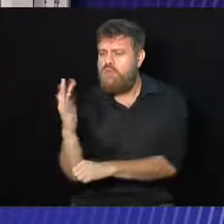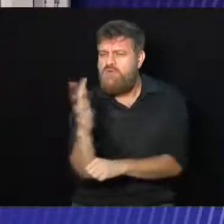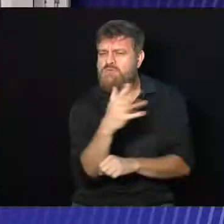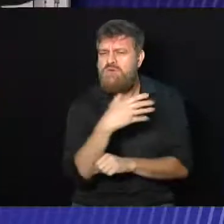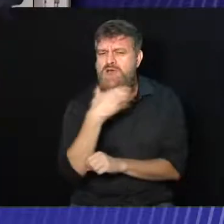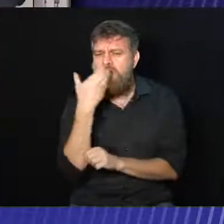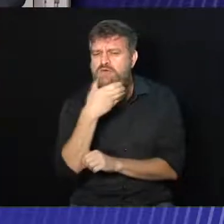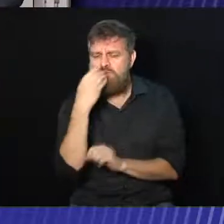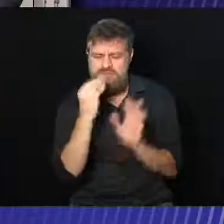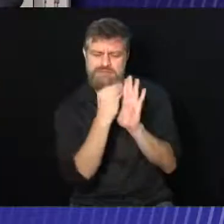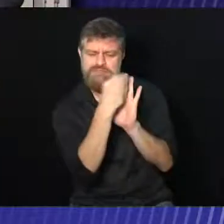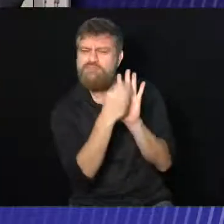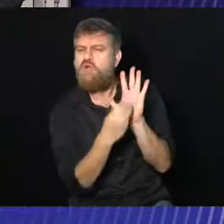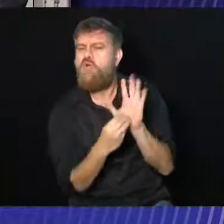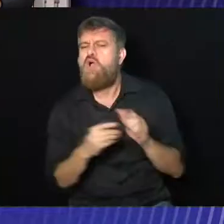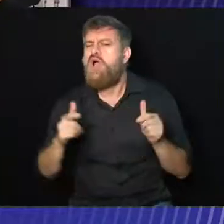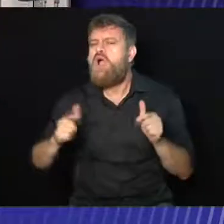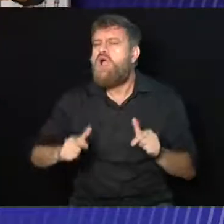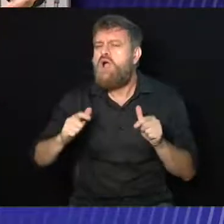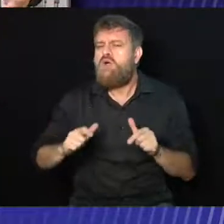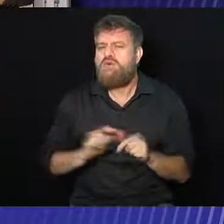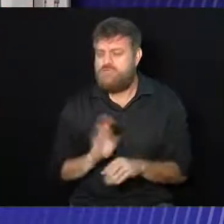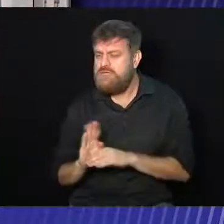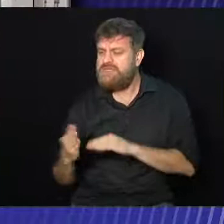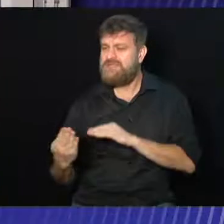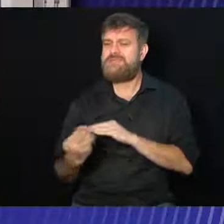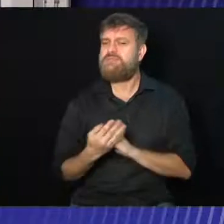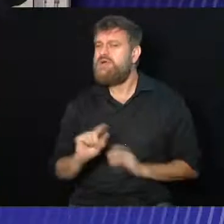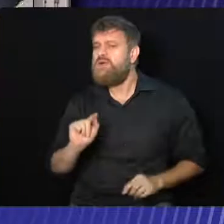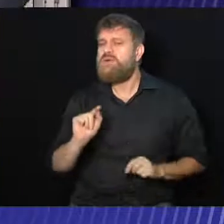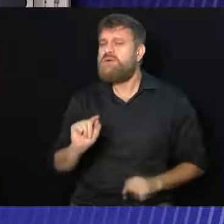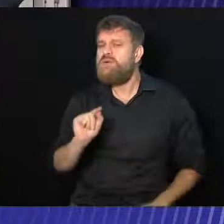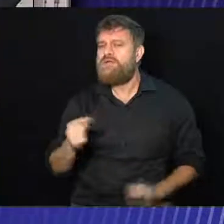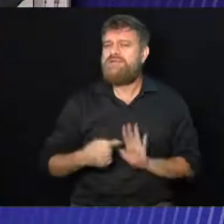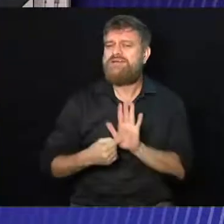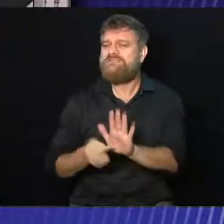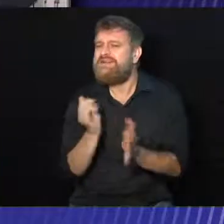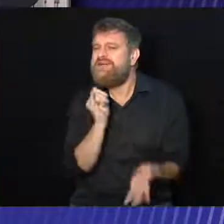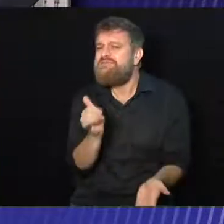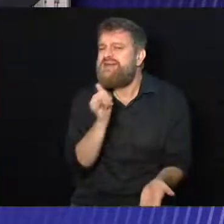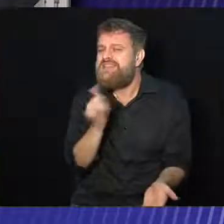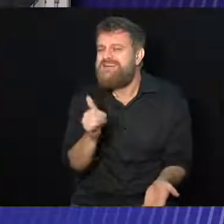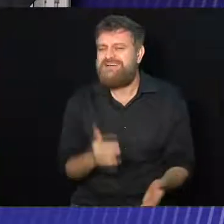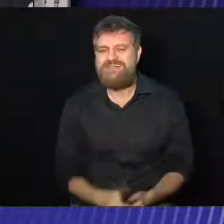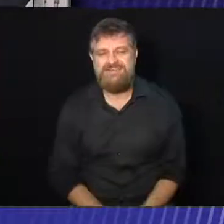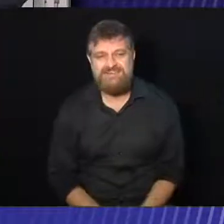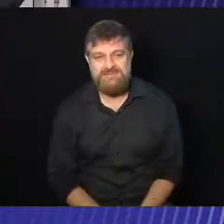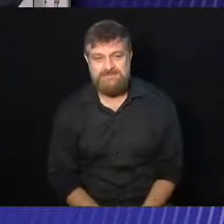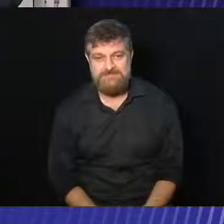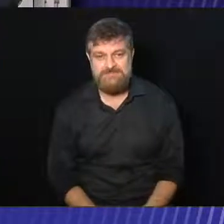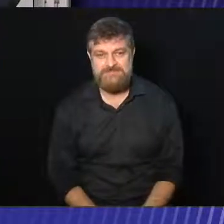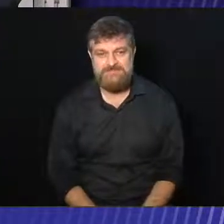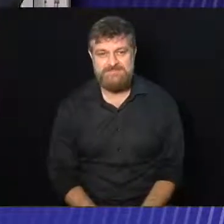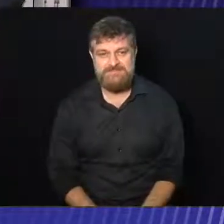É verdade? Boa tarde, André. Em que bairro e o que você vai nos contar hoje?